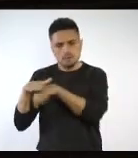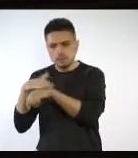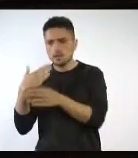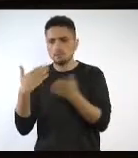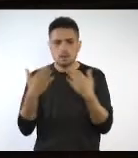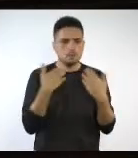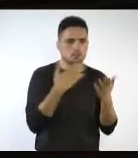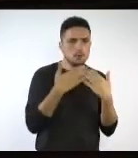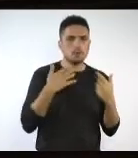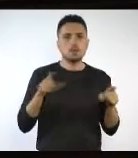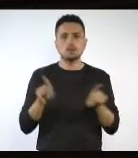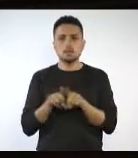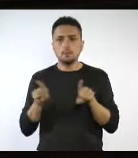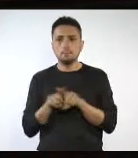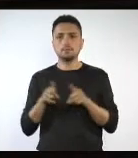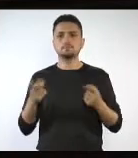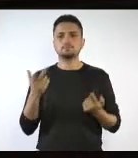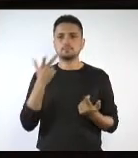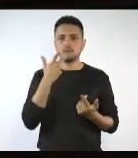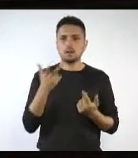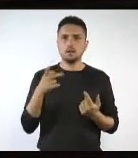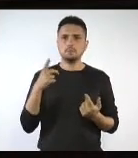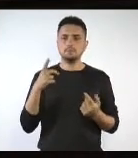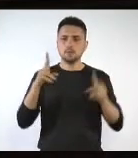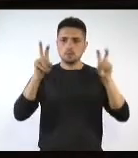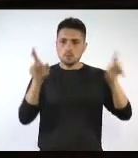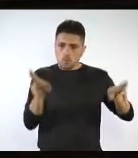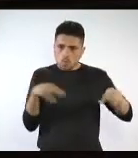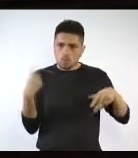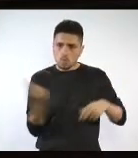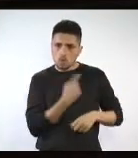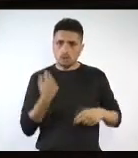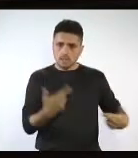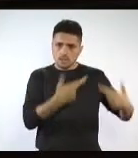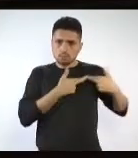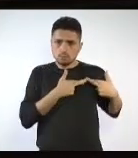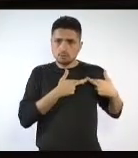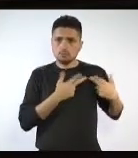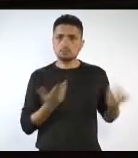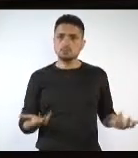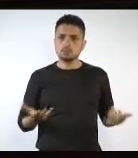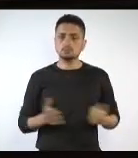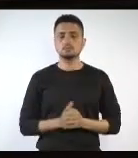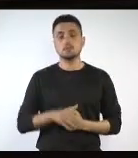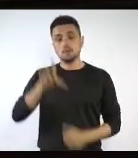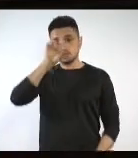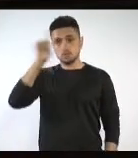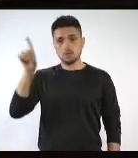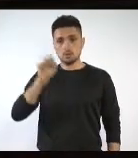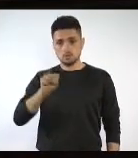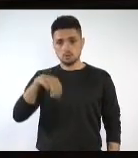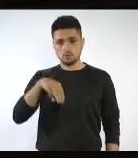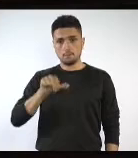essencialmente, a nossa responsabilização nesse sentido. Então, no dia 8 de